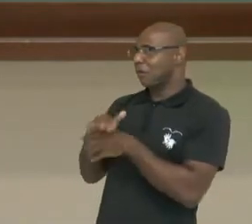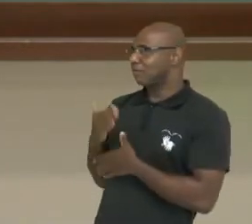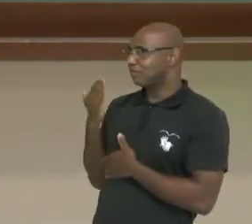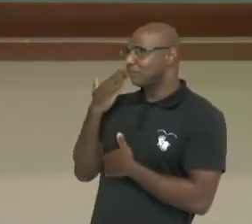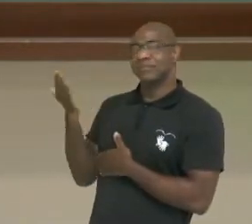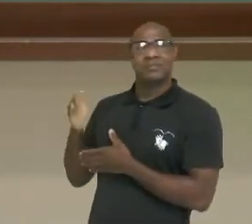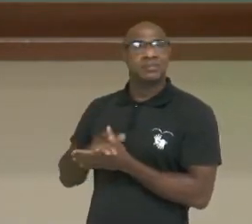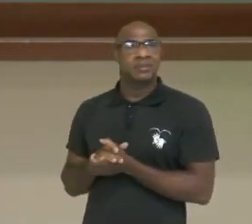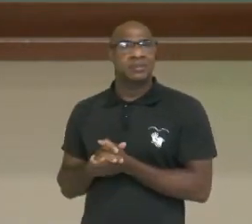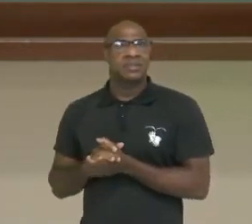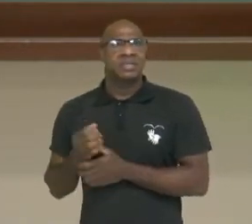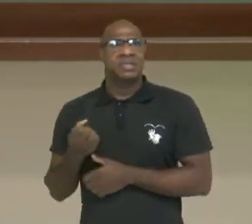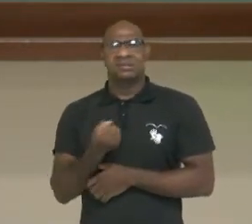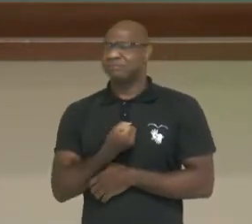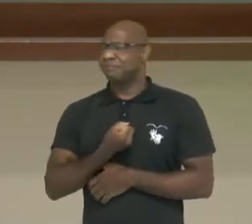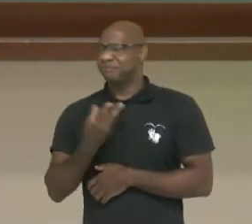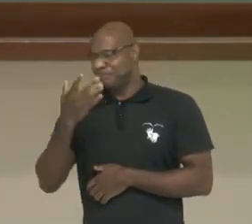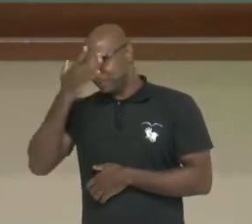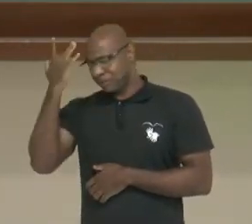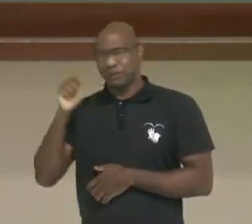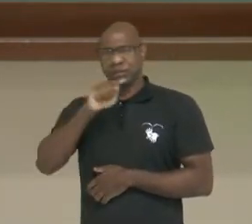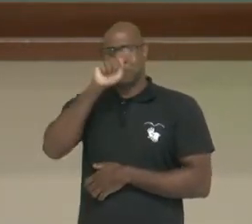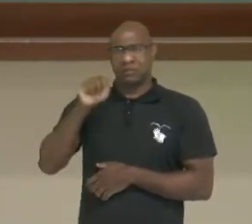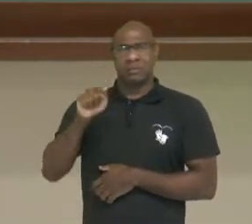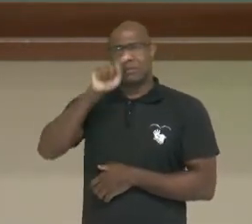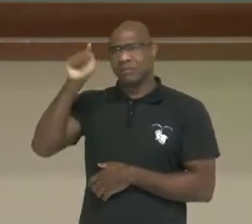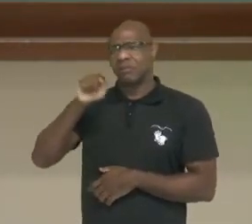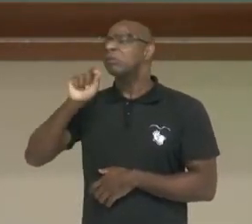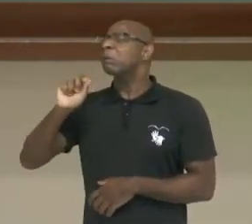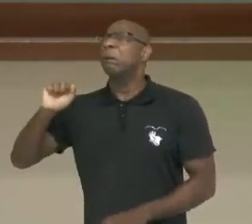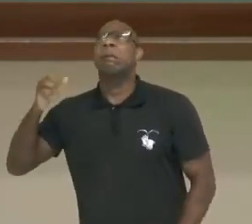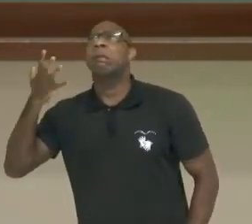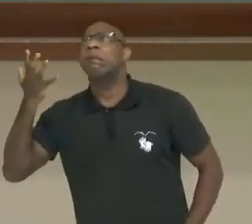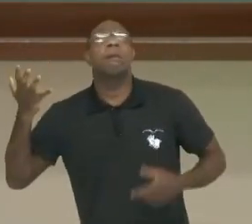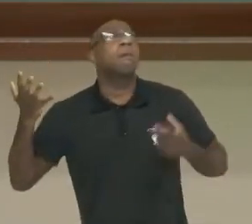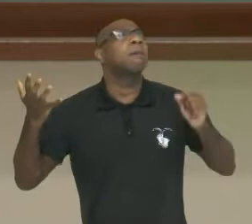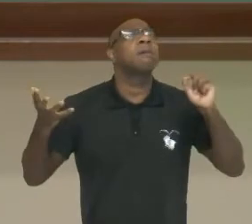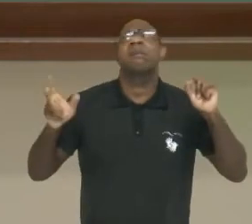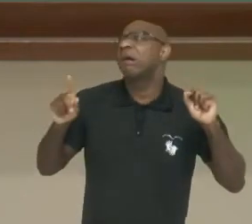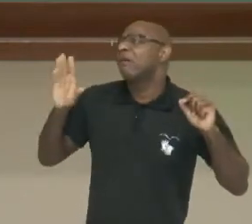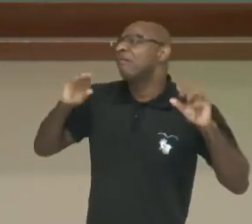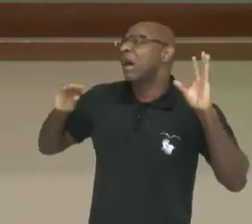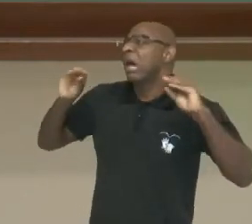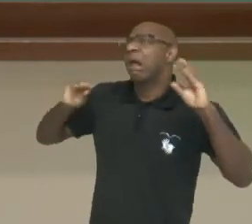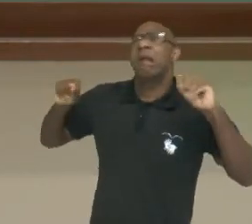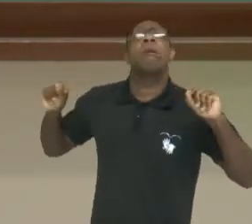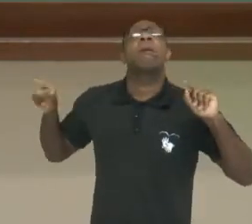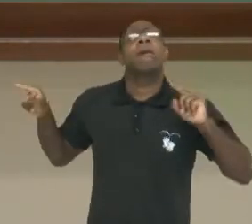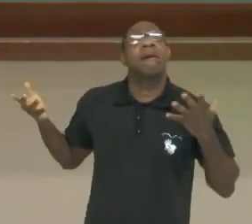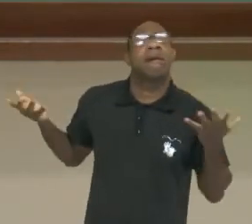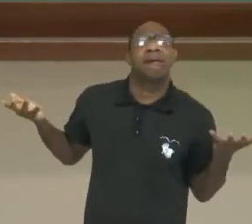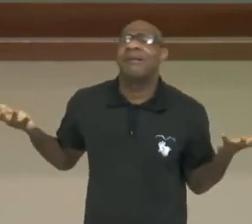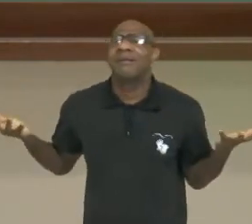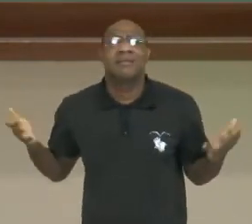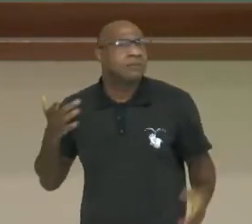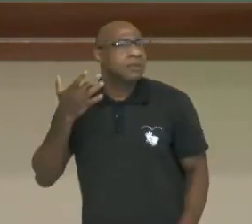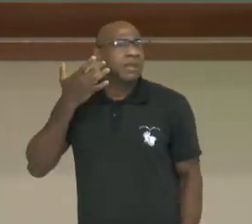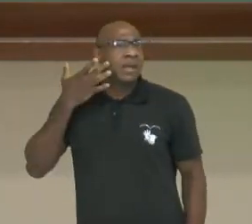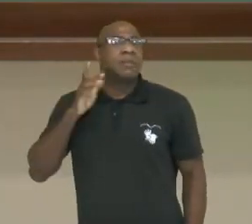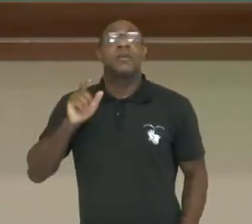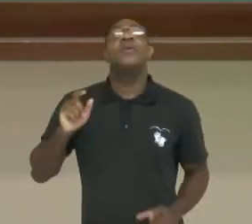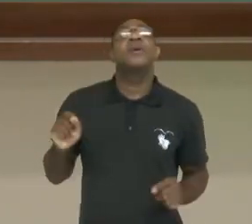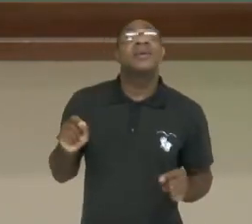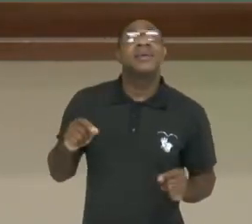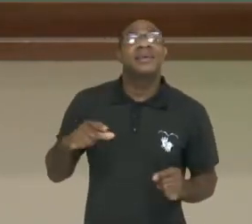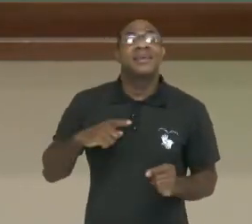e no meio tem uma série de interrogações. O que será que está acontecendo? O que está falando? Não sabe? Porque há